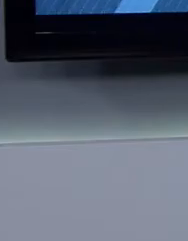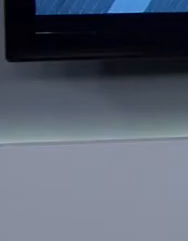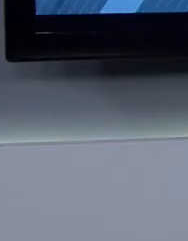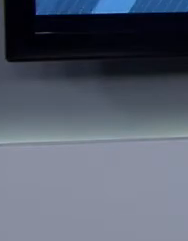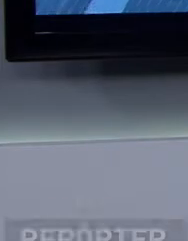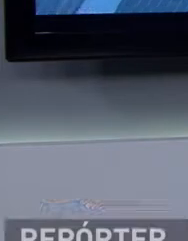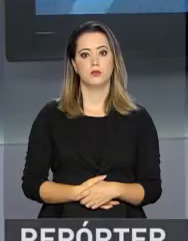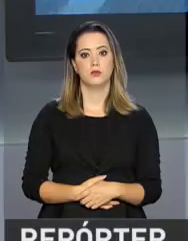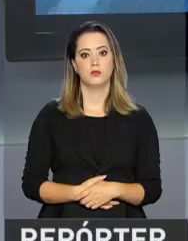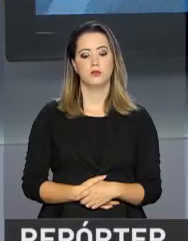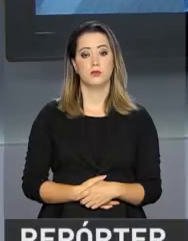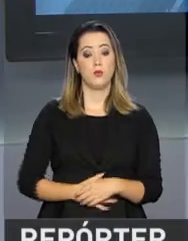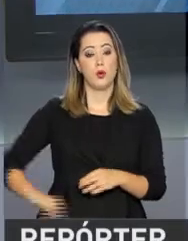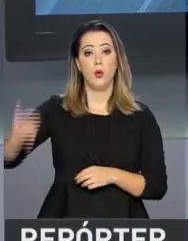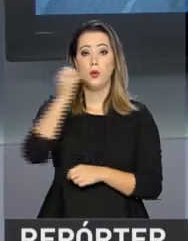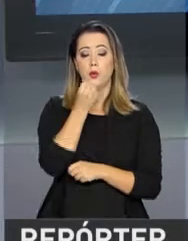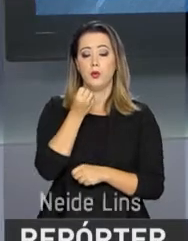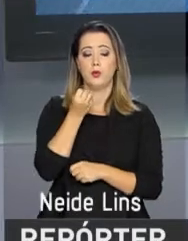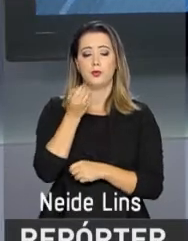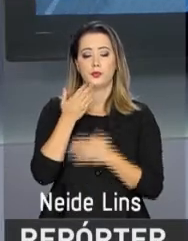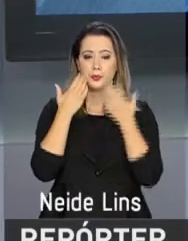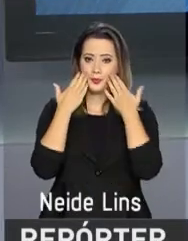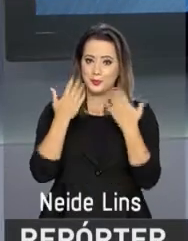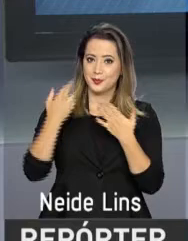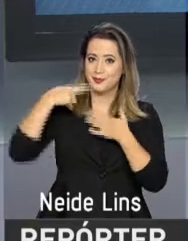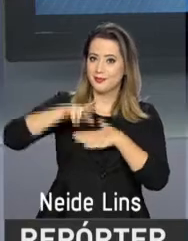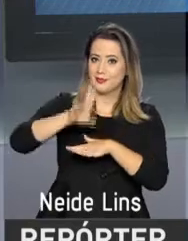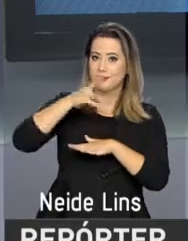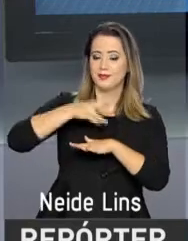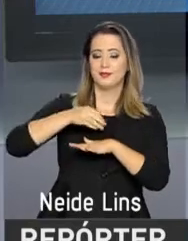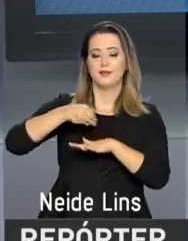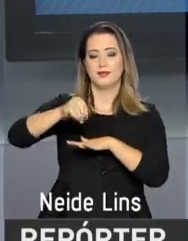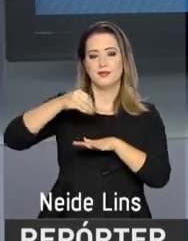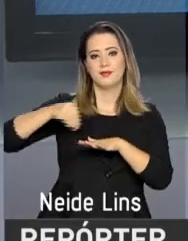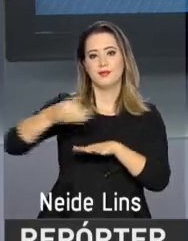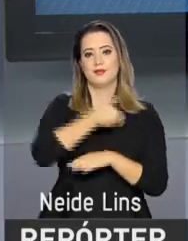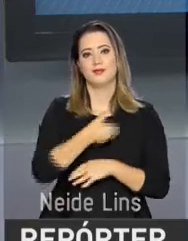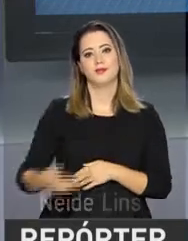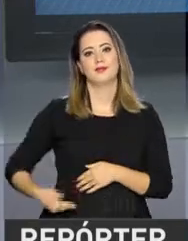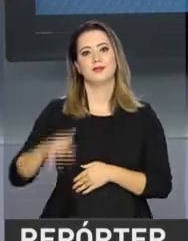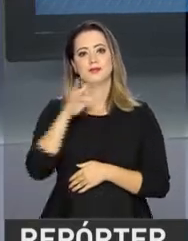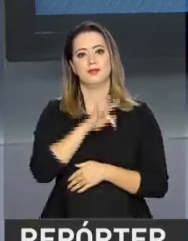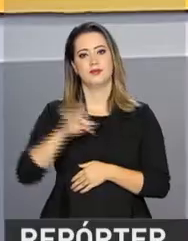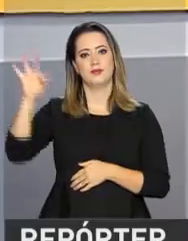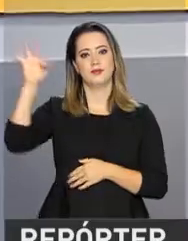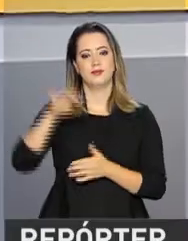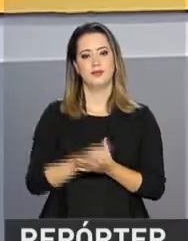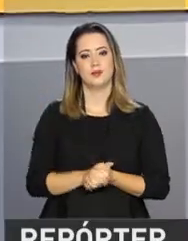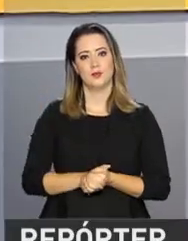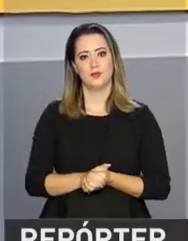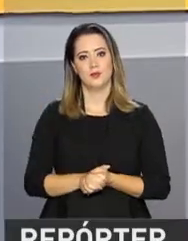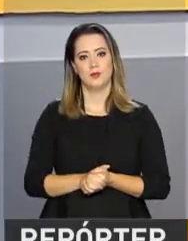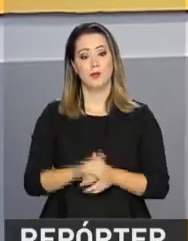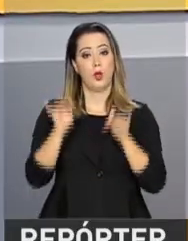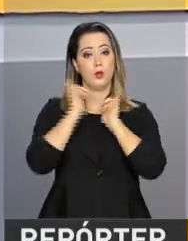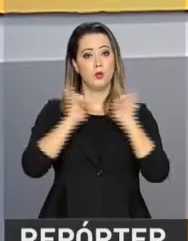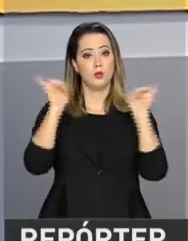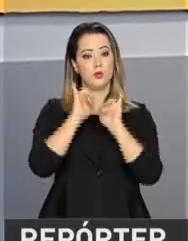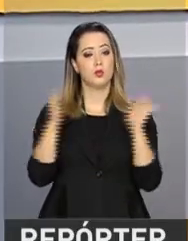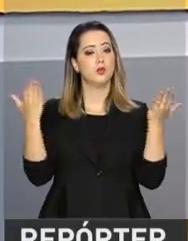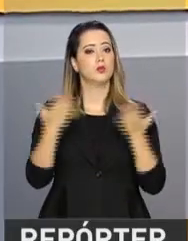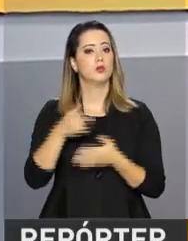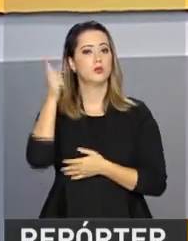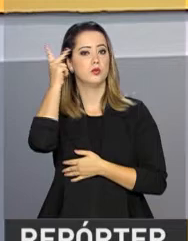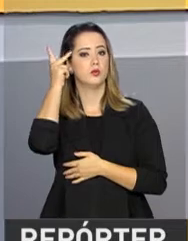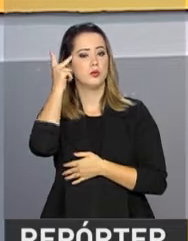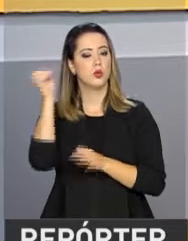o la no ar mais uma edição do repórter nbr notícias do governo federal foram anunciadas hoje